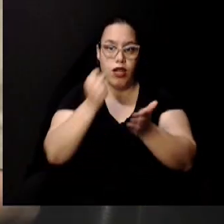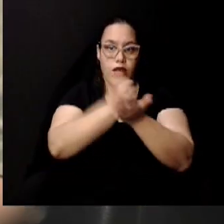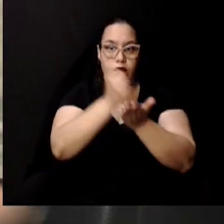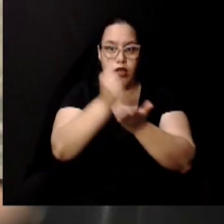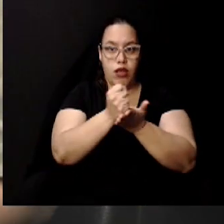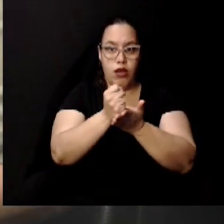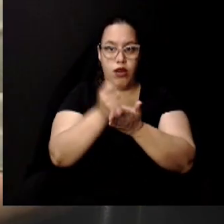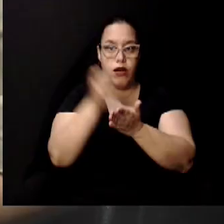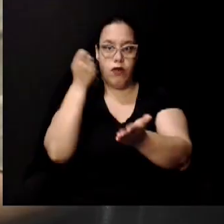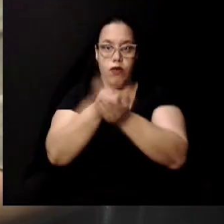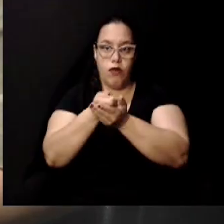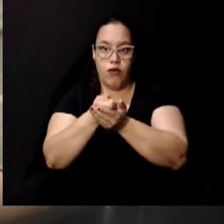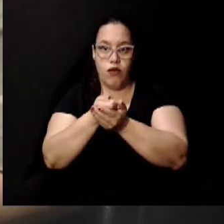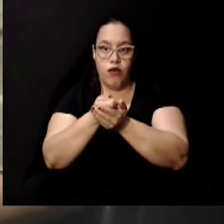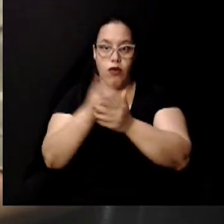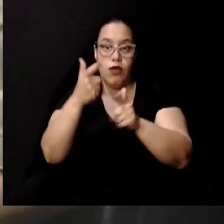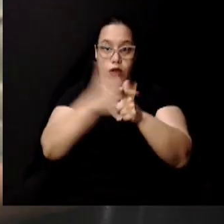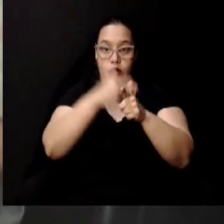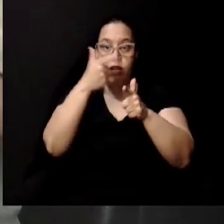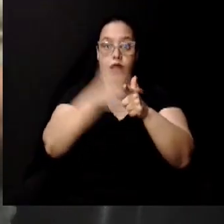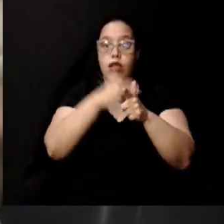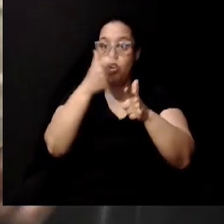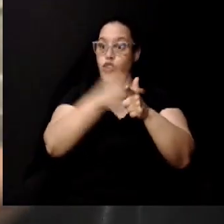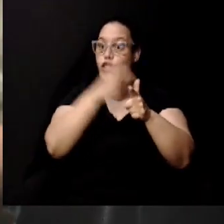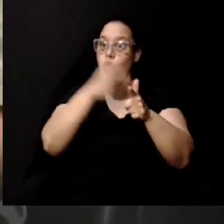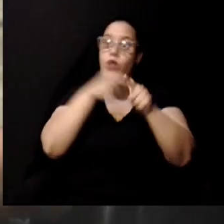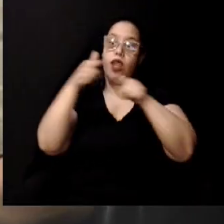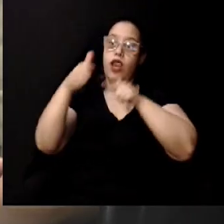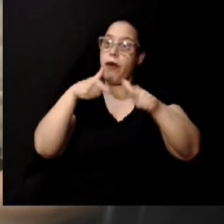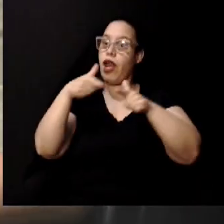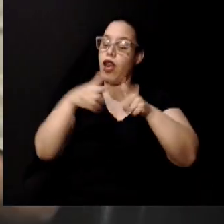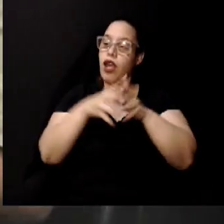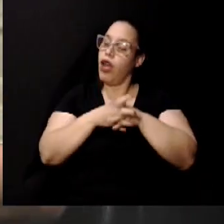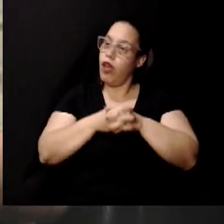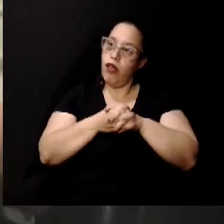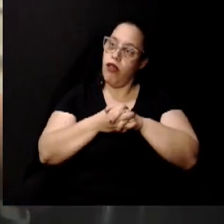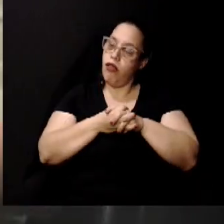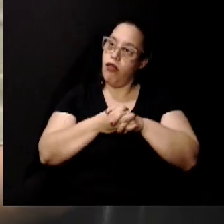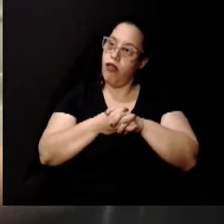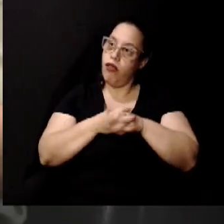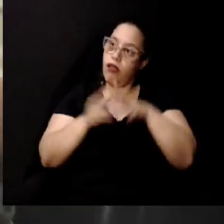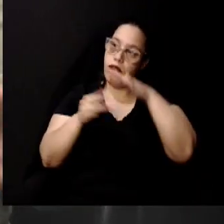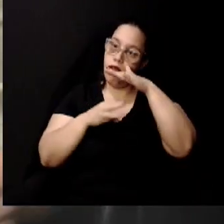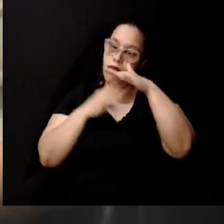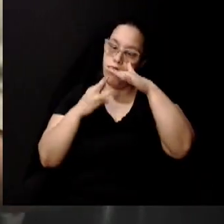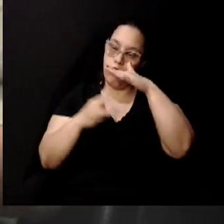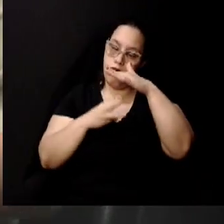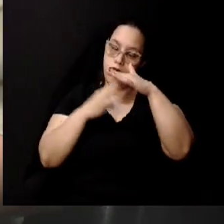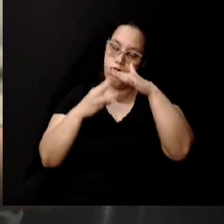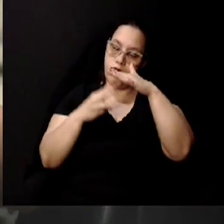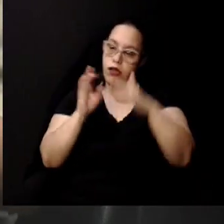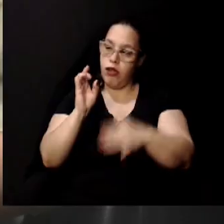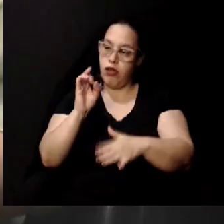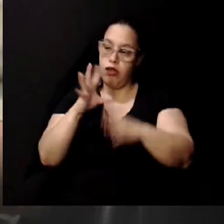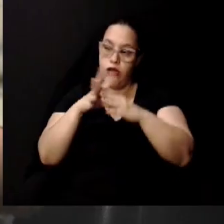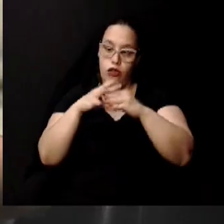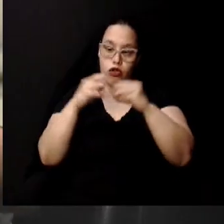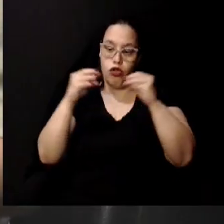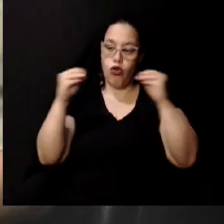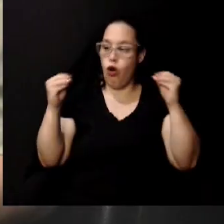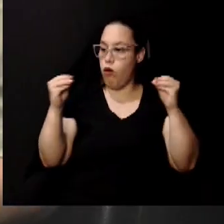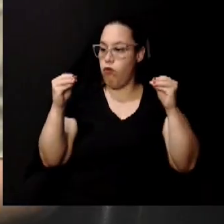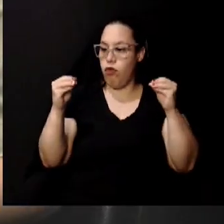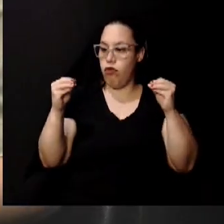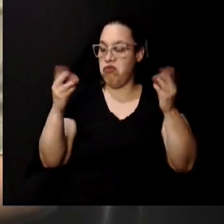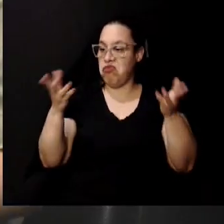fica devendo direitos trabalhistas, e aí a terceirizada, a empresa some ou, né, tem